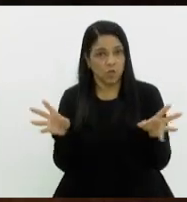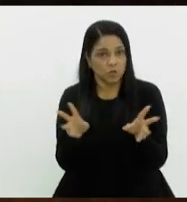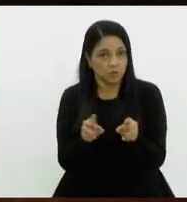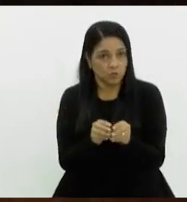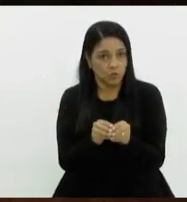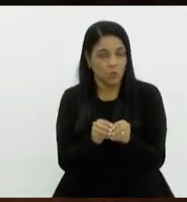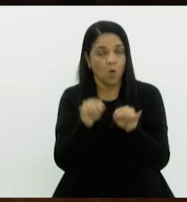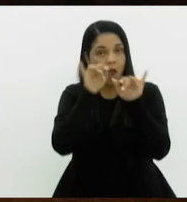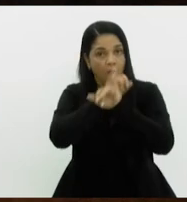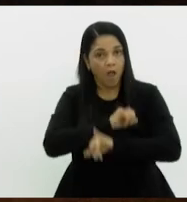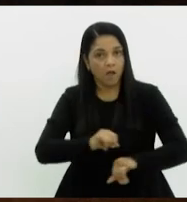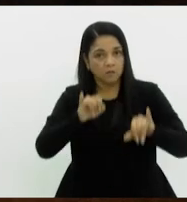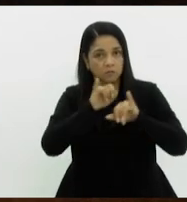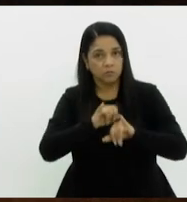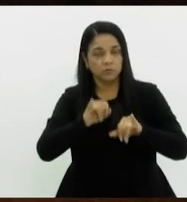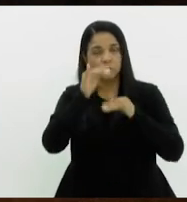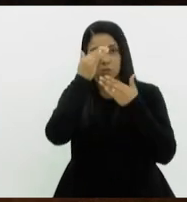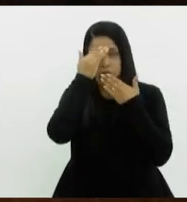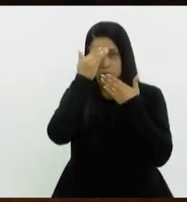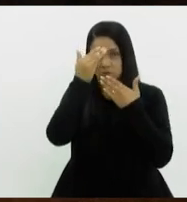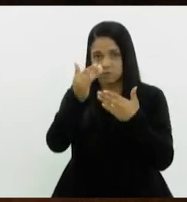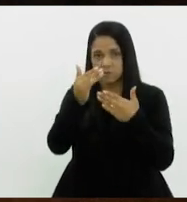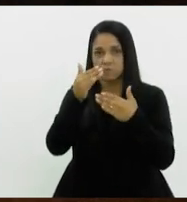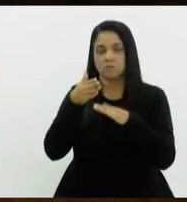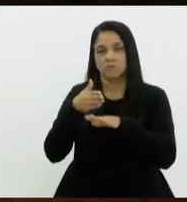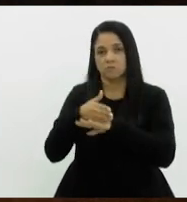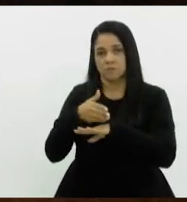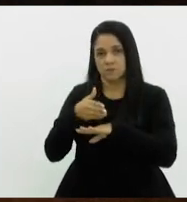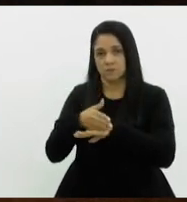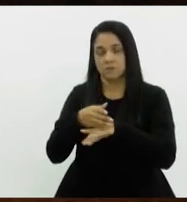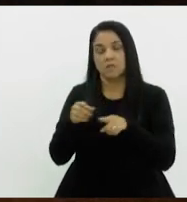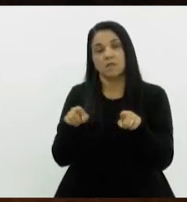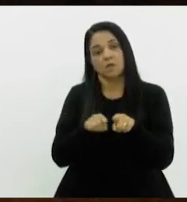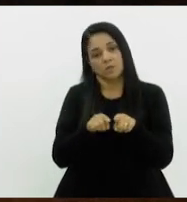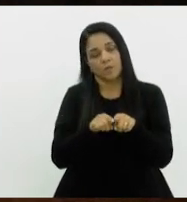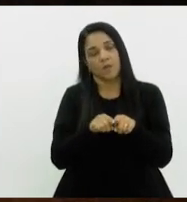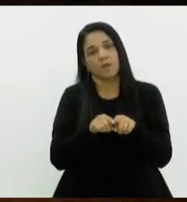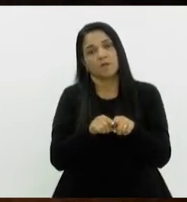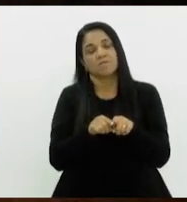ao anúncio e ao agradecimento de presenças. Não posso deixar de fazer,